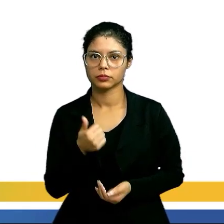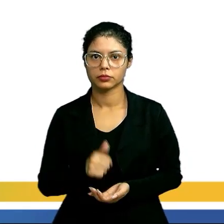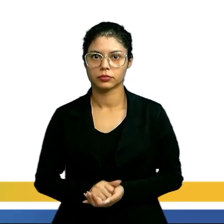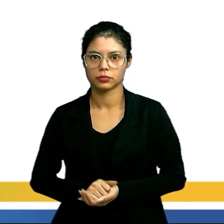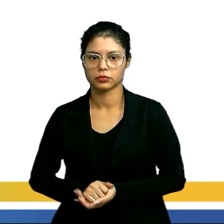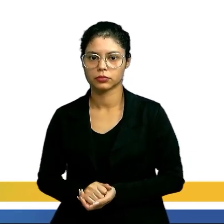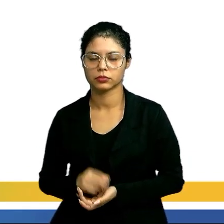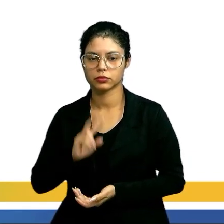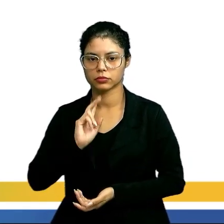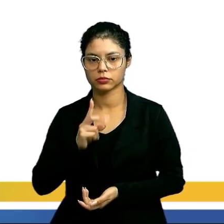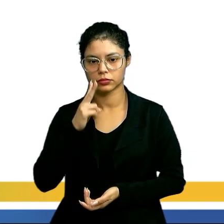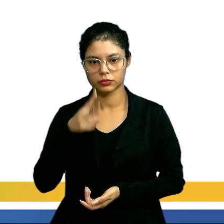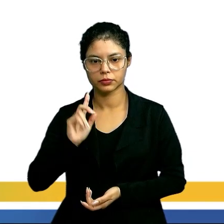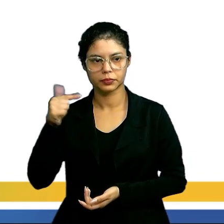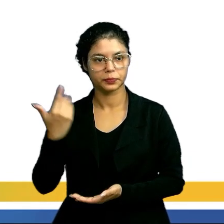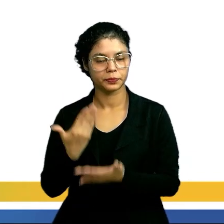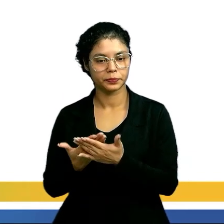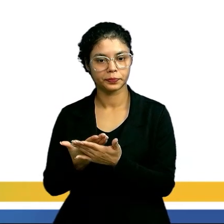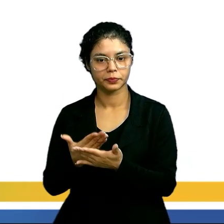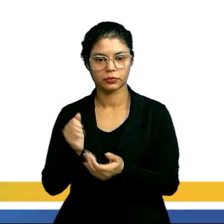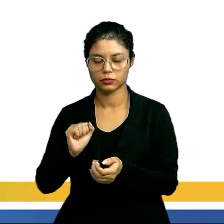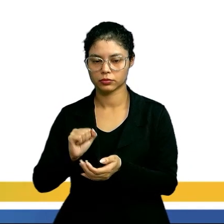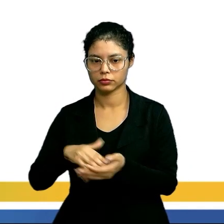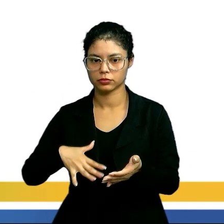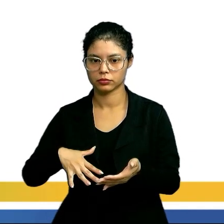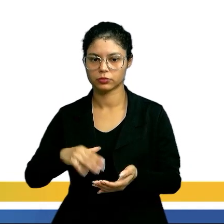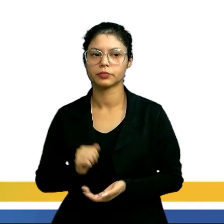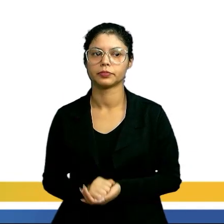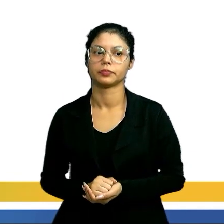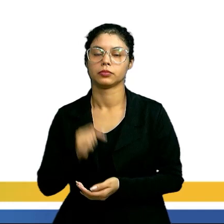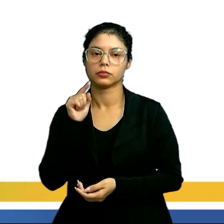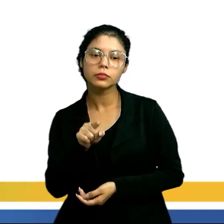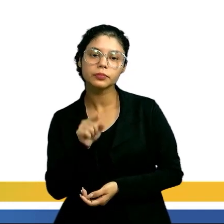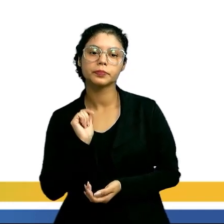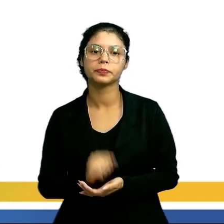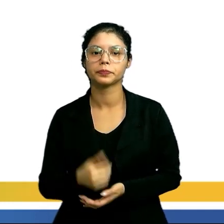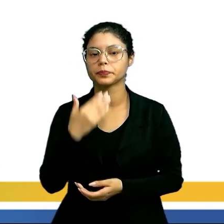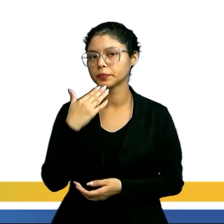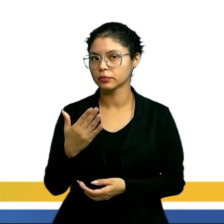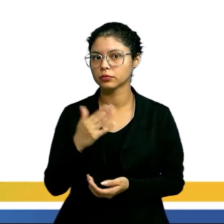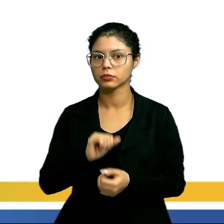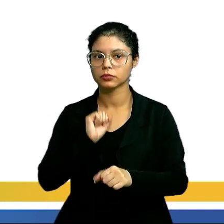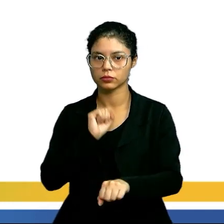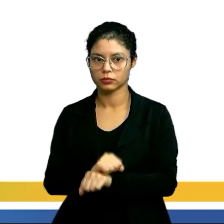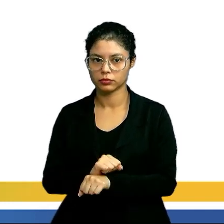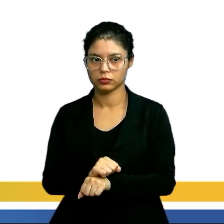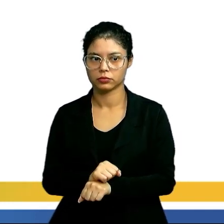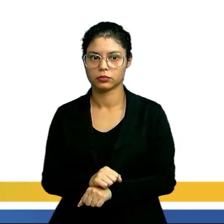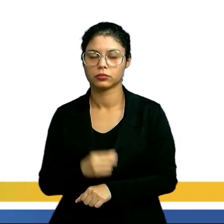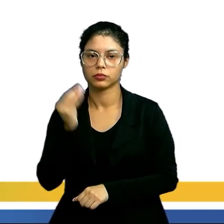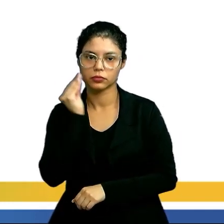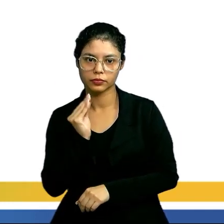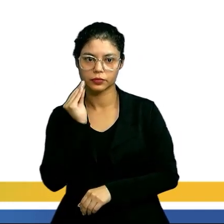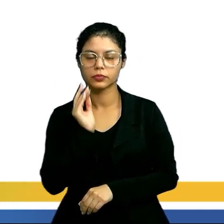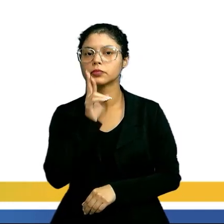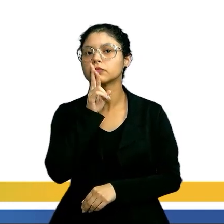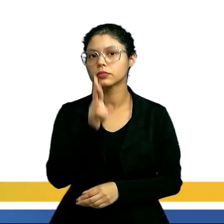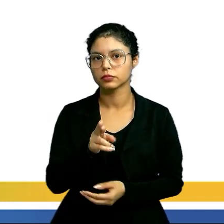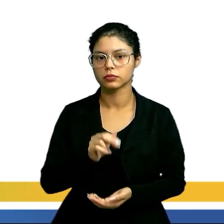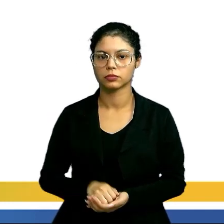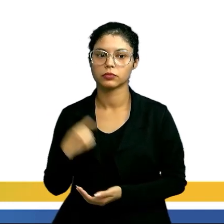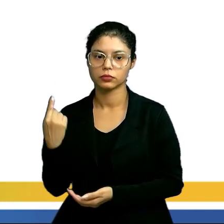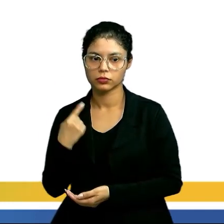letra H, temos que a energia potencial gravitacional vai ser dividida pela massa vezes a grama, já que a massa...